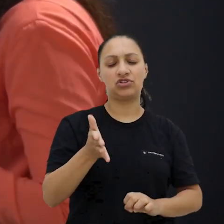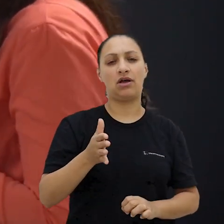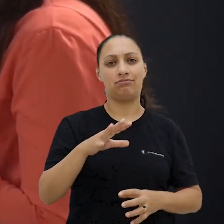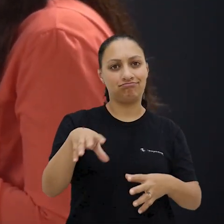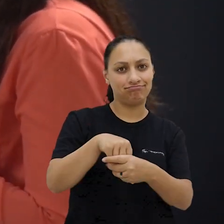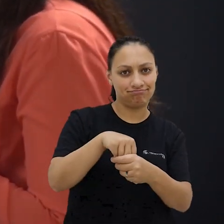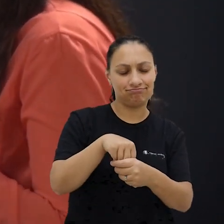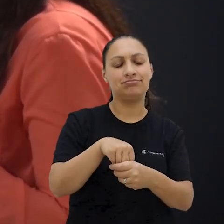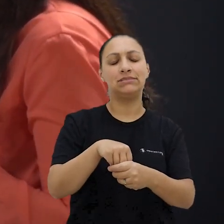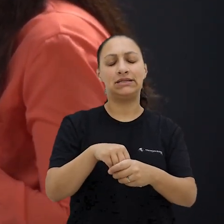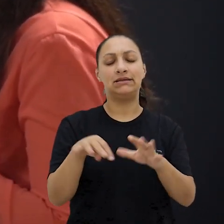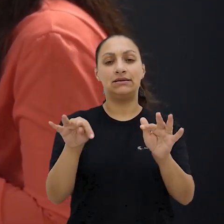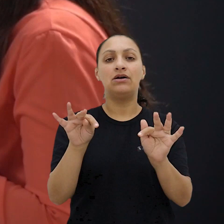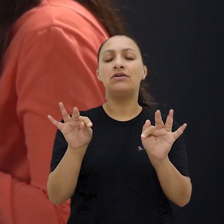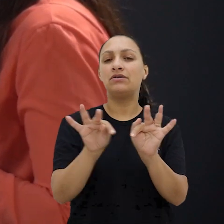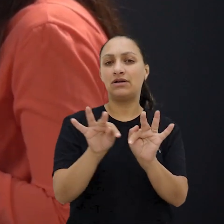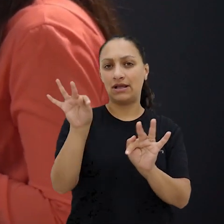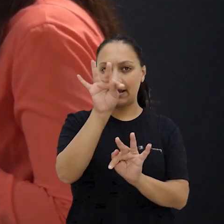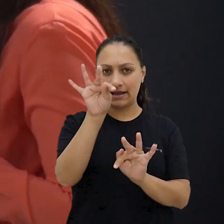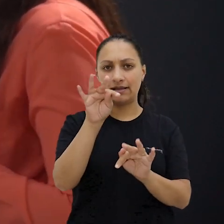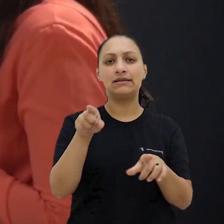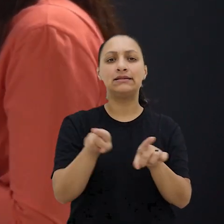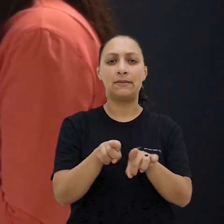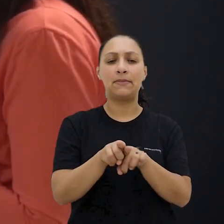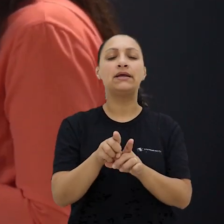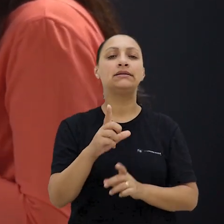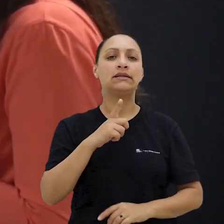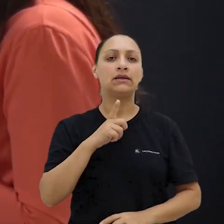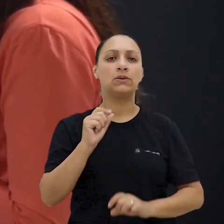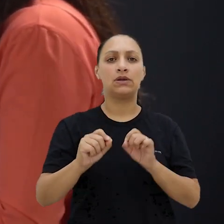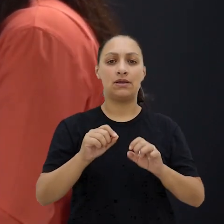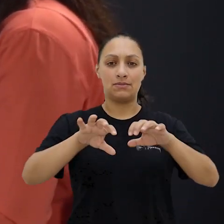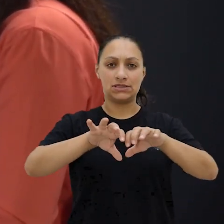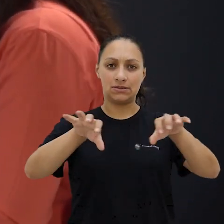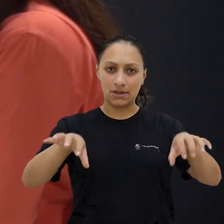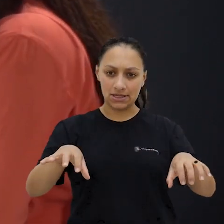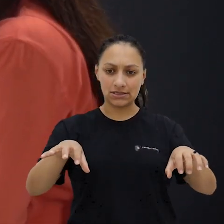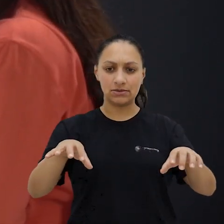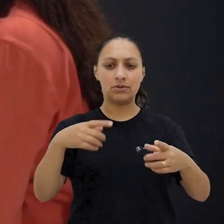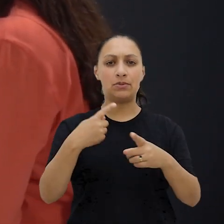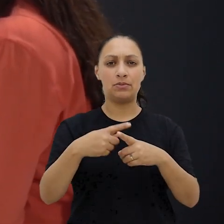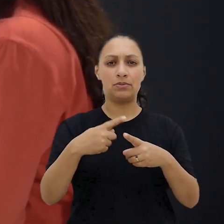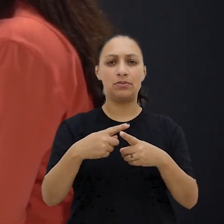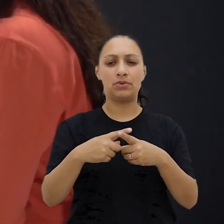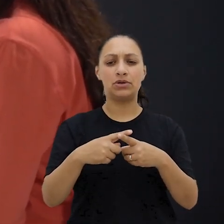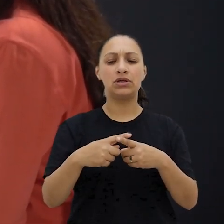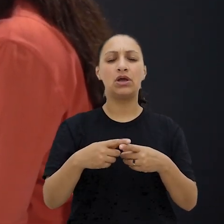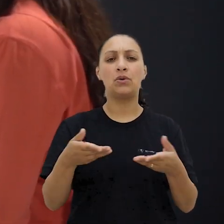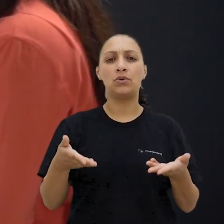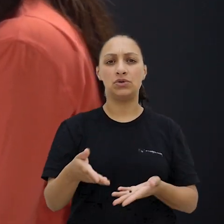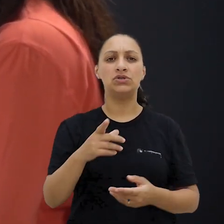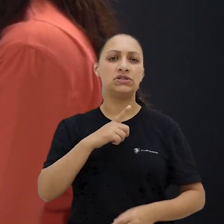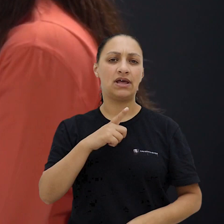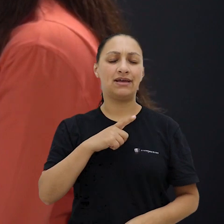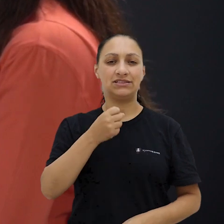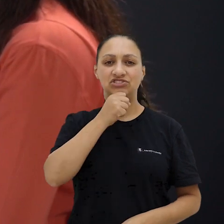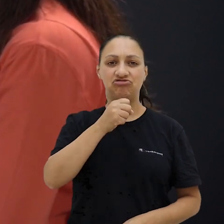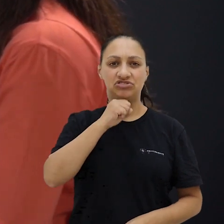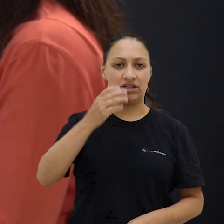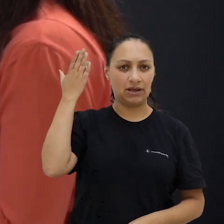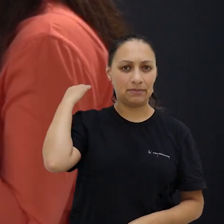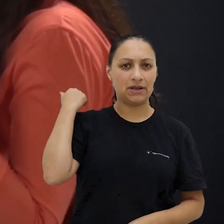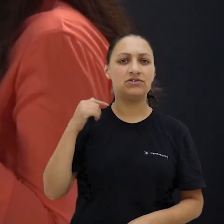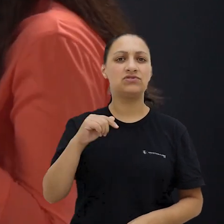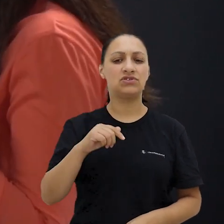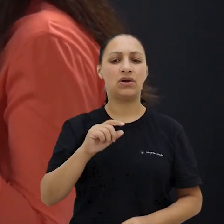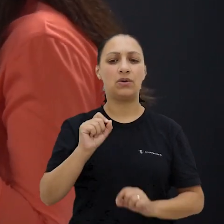geral. Então, o Fevale Tech Park, e aí sim, a gente tem uma separaçãozinha, porque a incubadora, ela existe hoje.